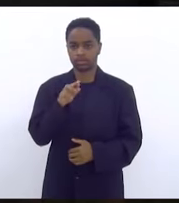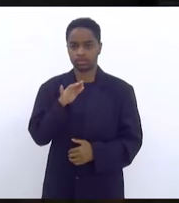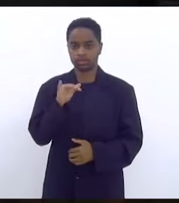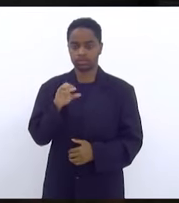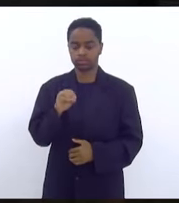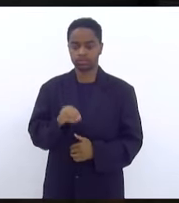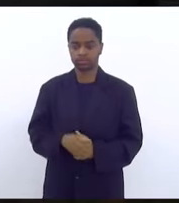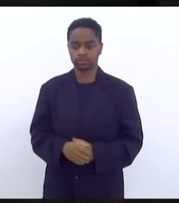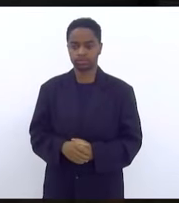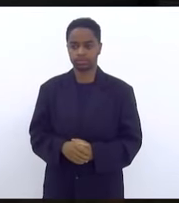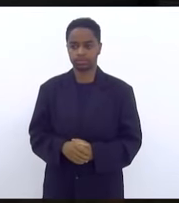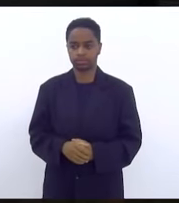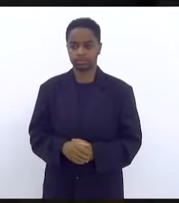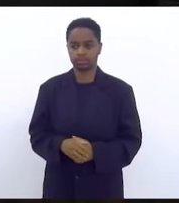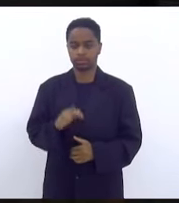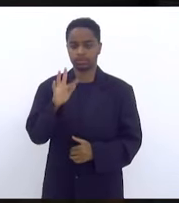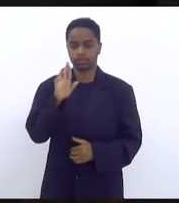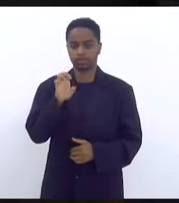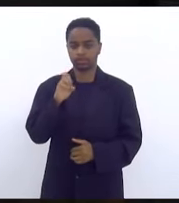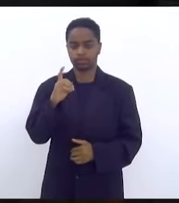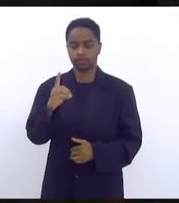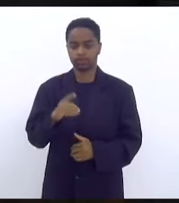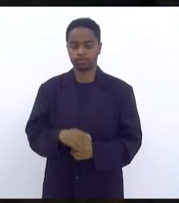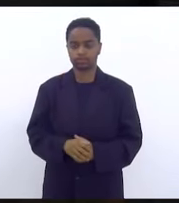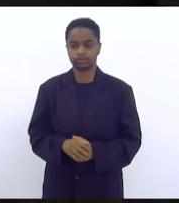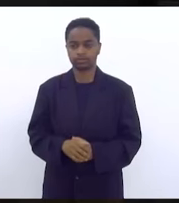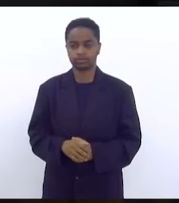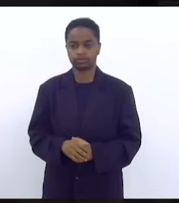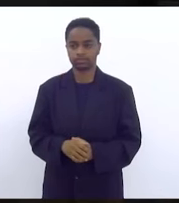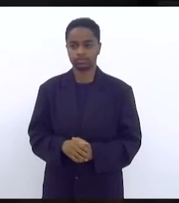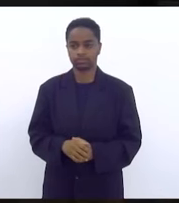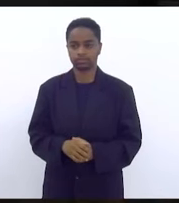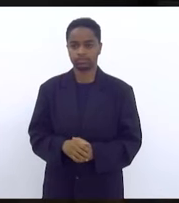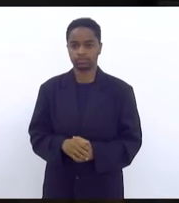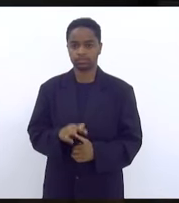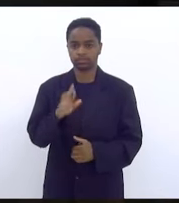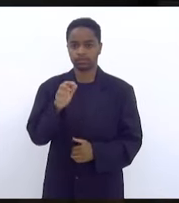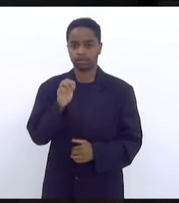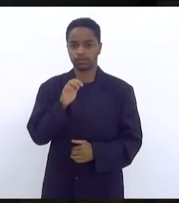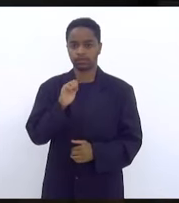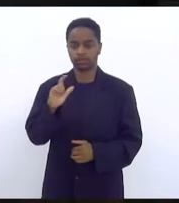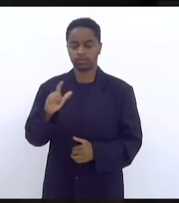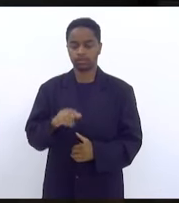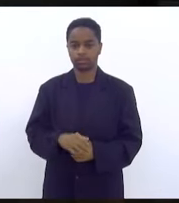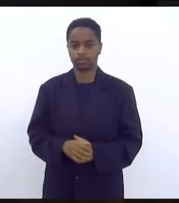Galberto, deputado Fred Pacheco, deputado Rafael Nobre,